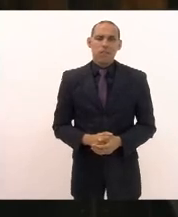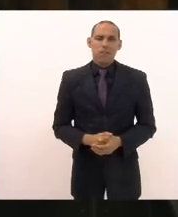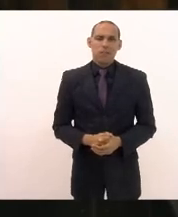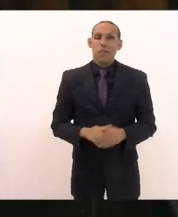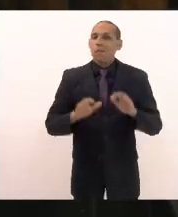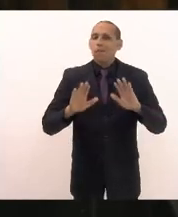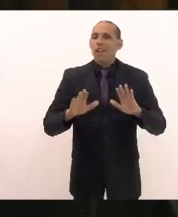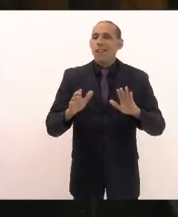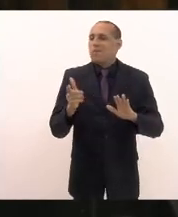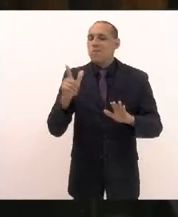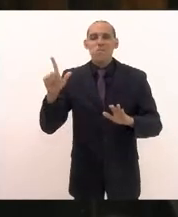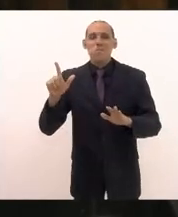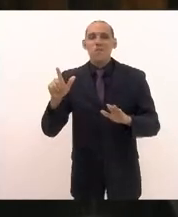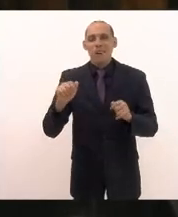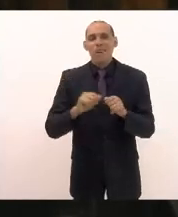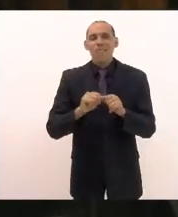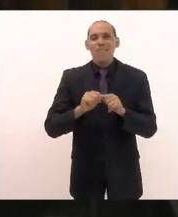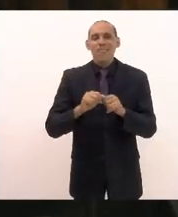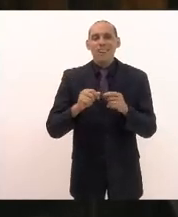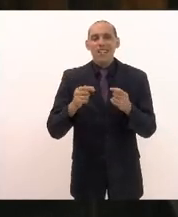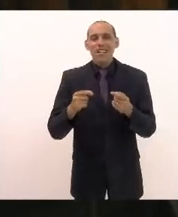mas o oposto aconteceu.